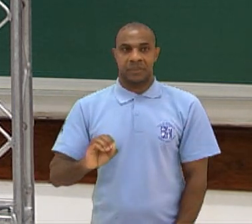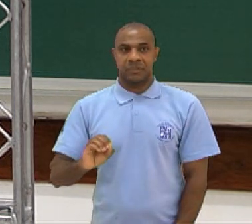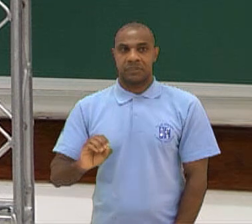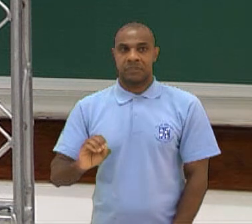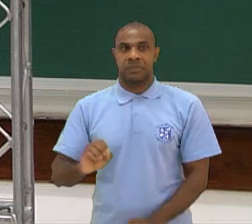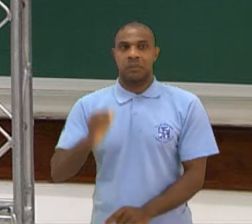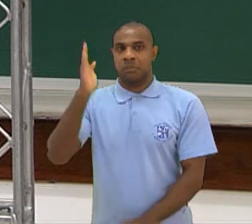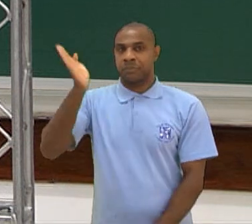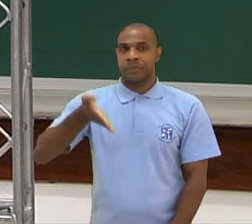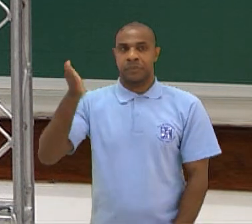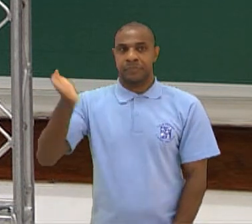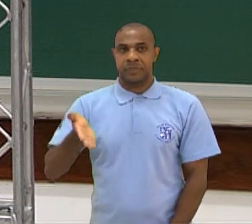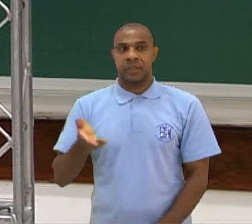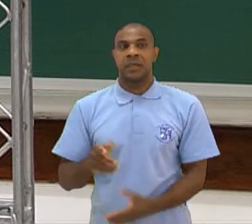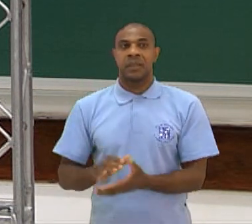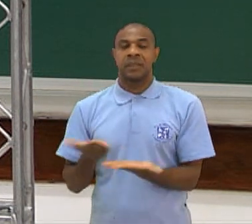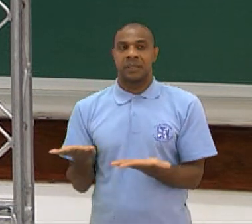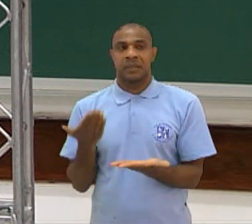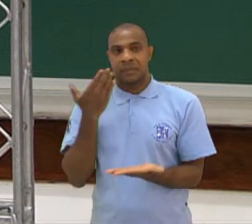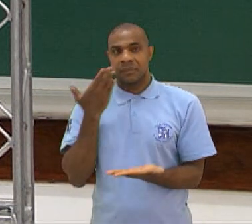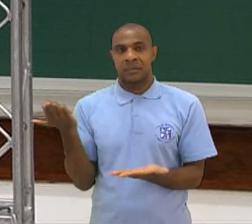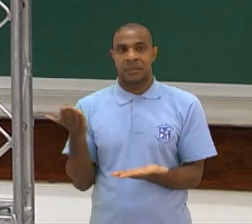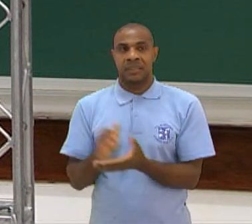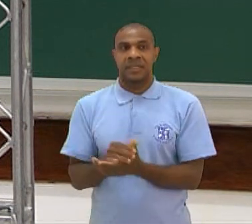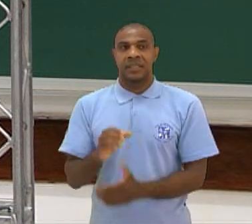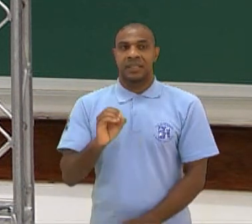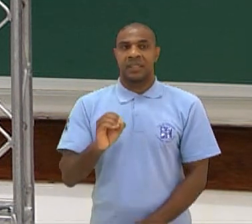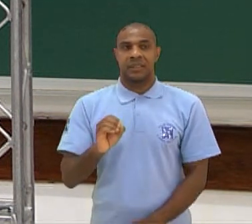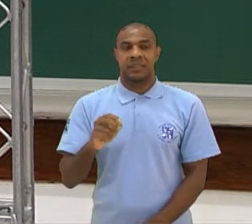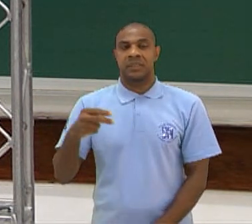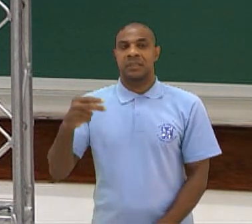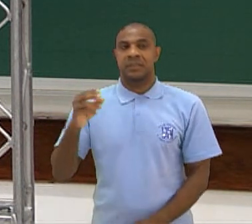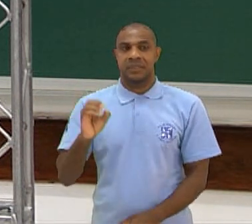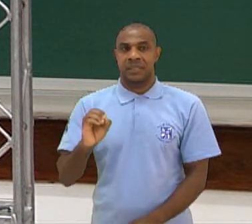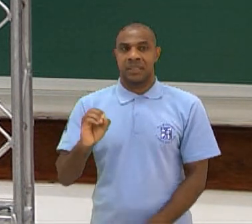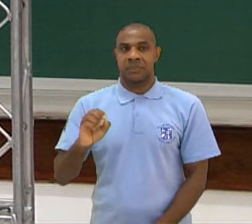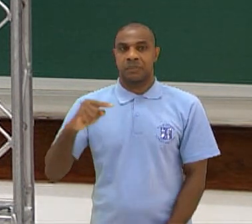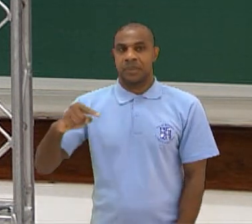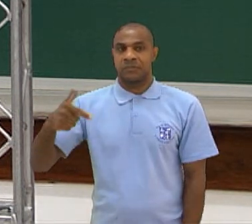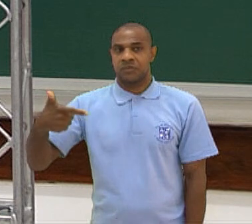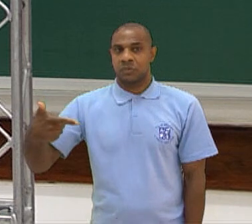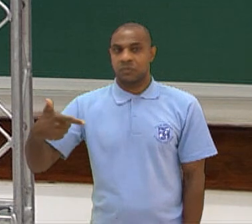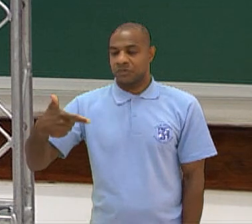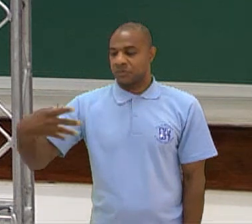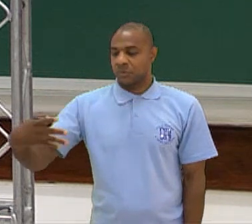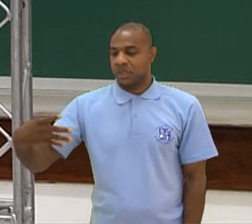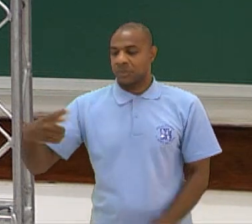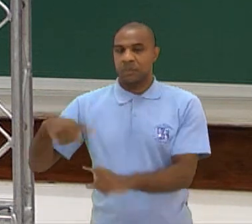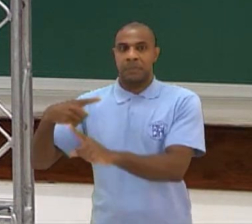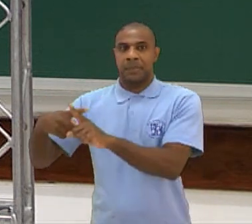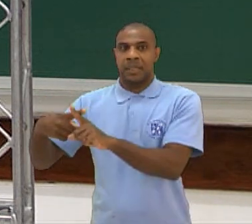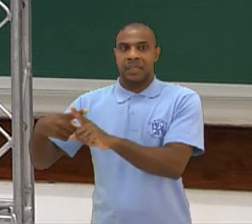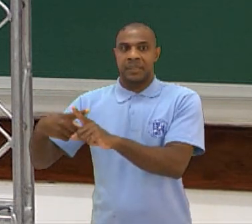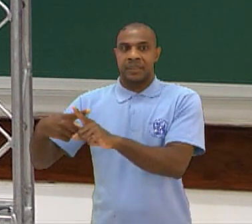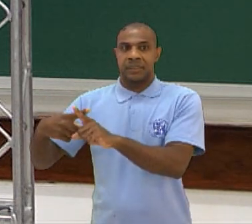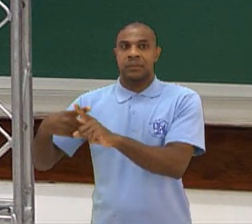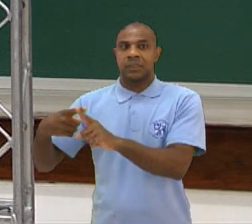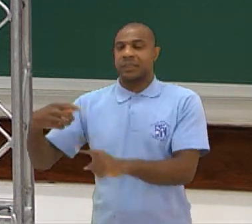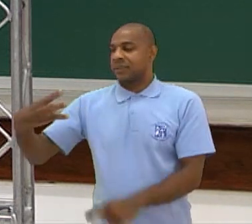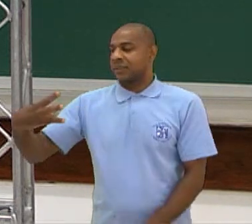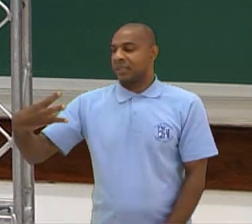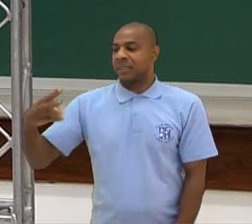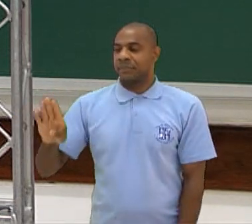seguinte, quando você somar essas duas equações, você precisa aniquilar, anular as letras.